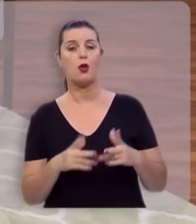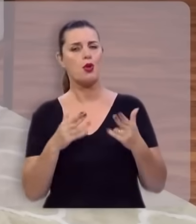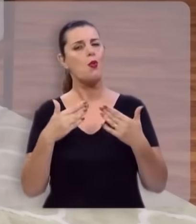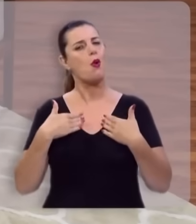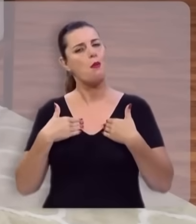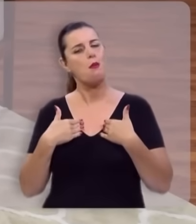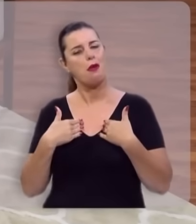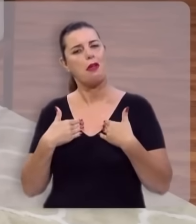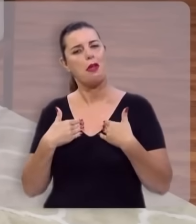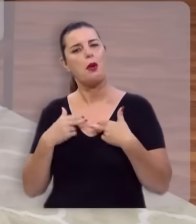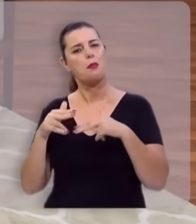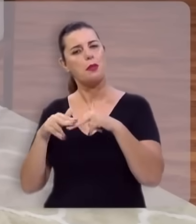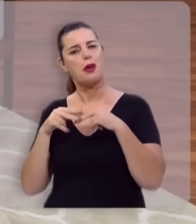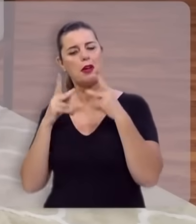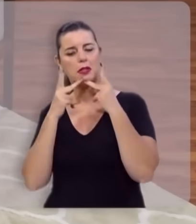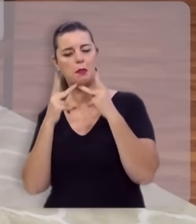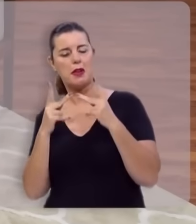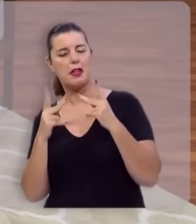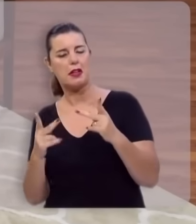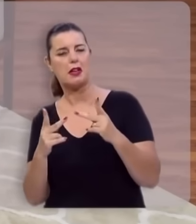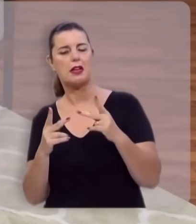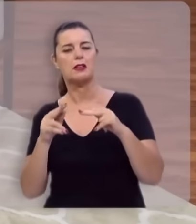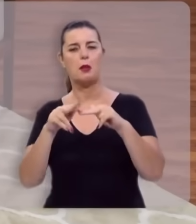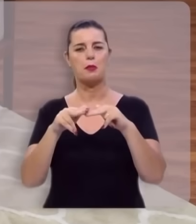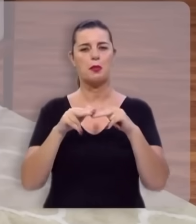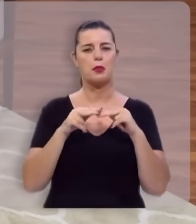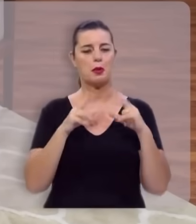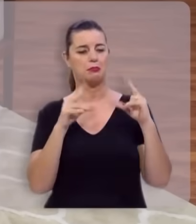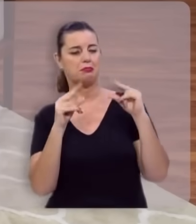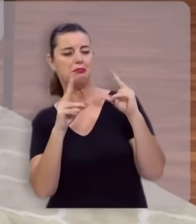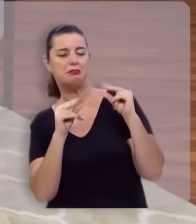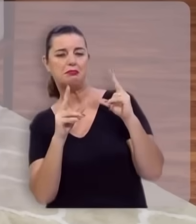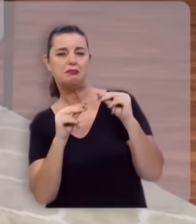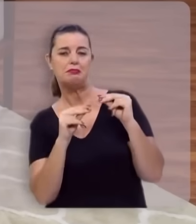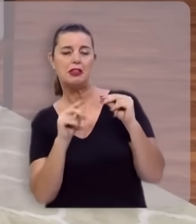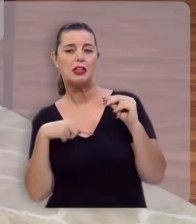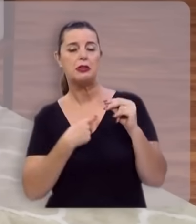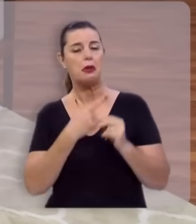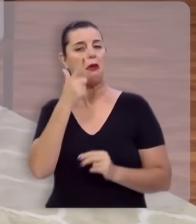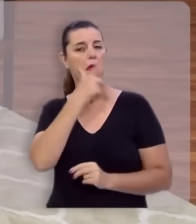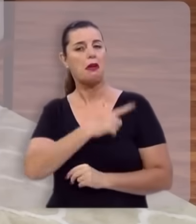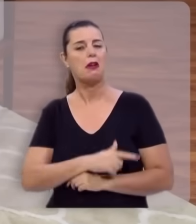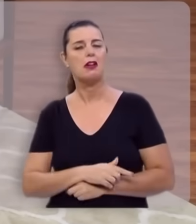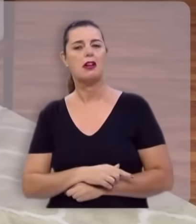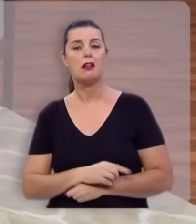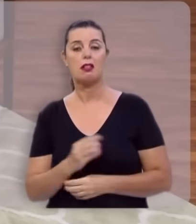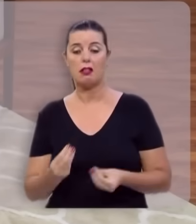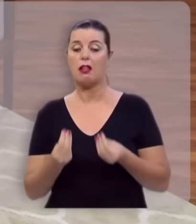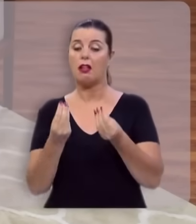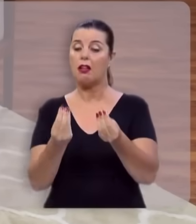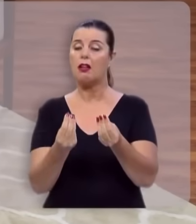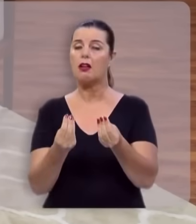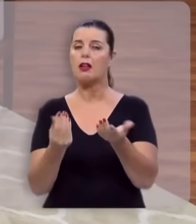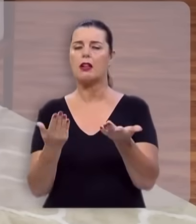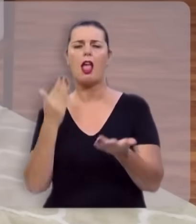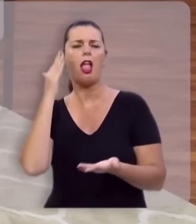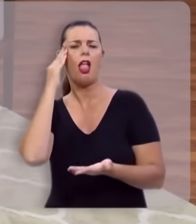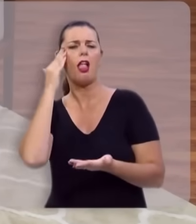como eu fui, por meio dessa mensagem, por meio desse bate-papo que nós tivemos, trazendo essa